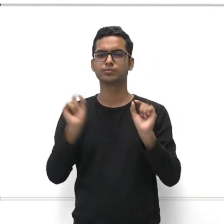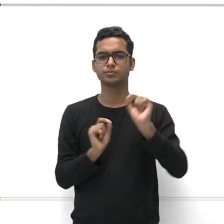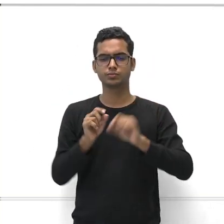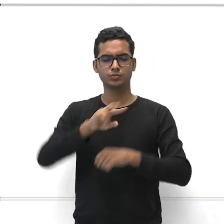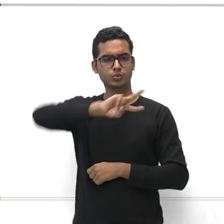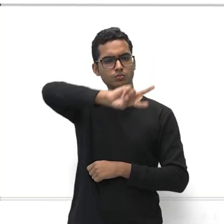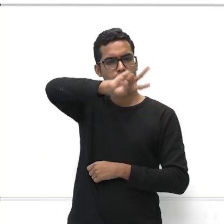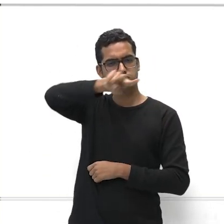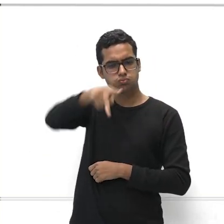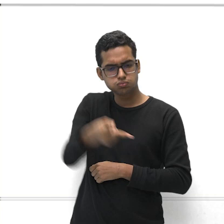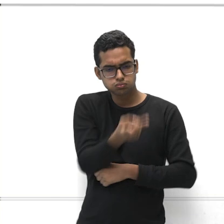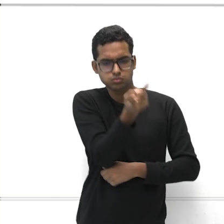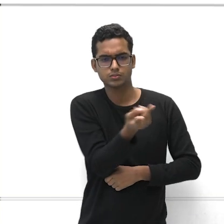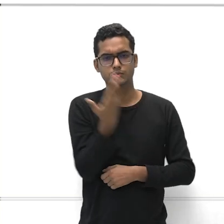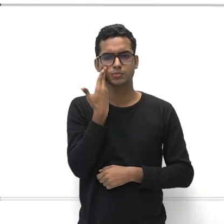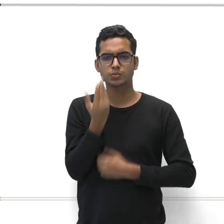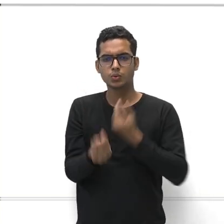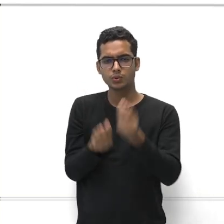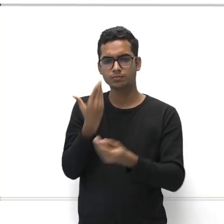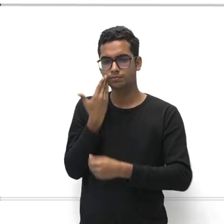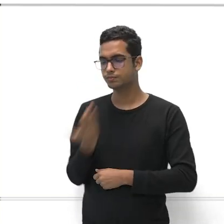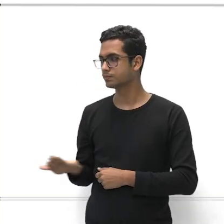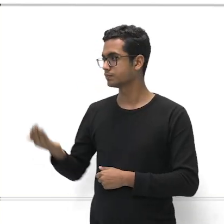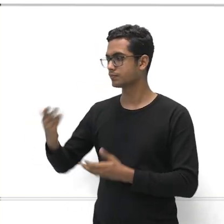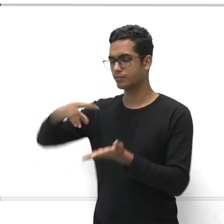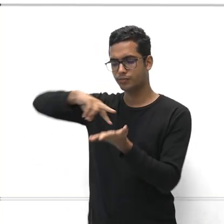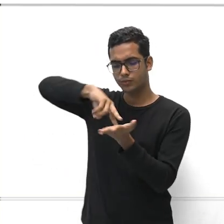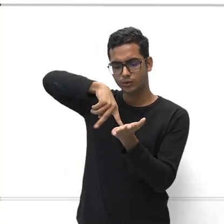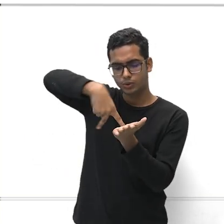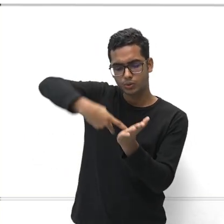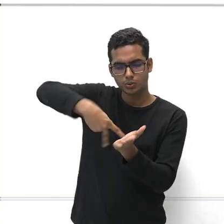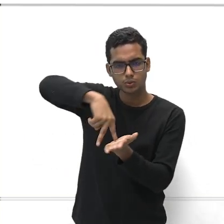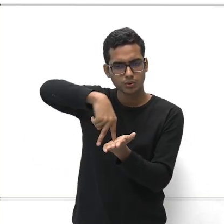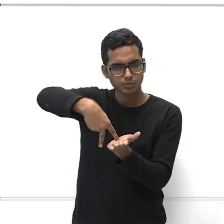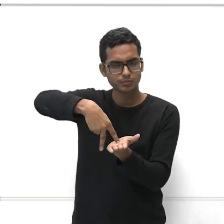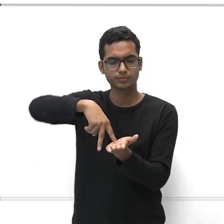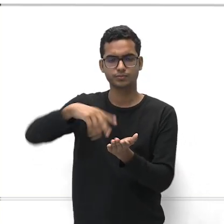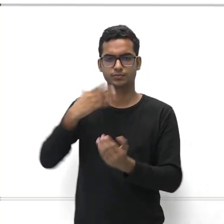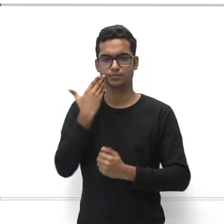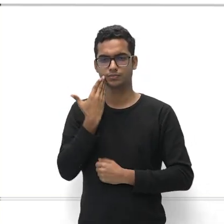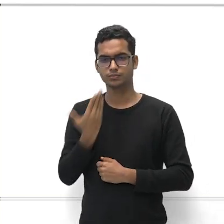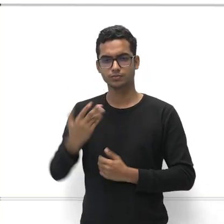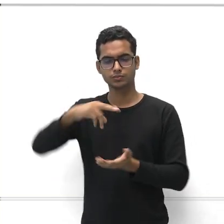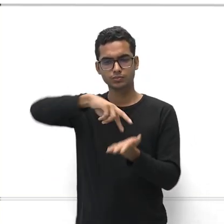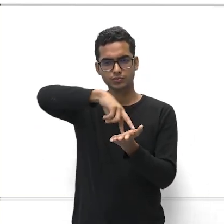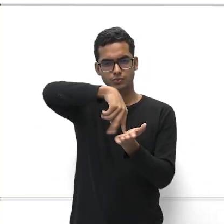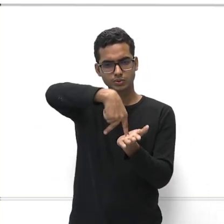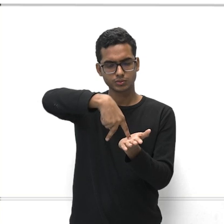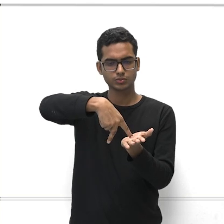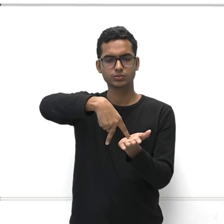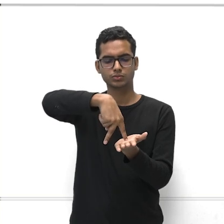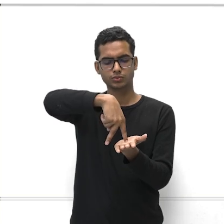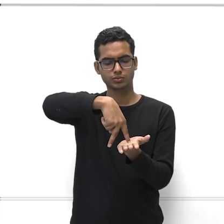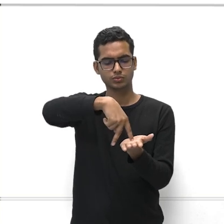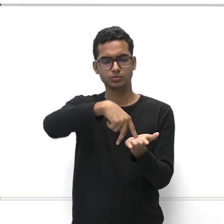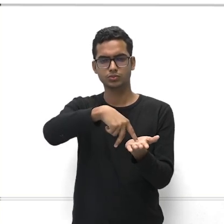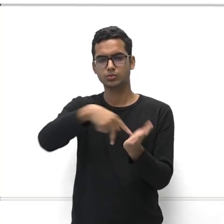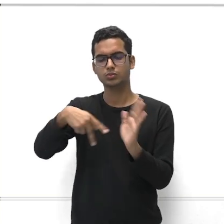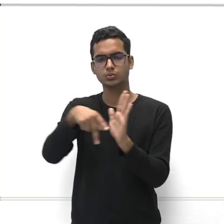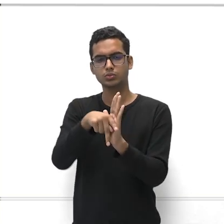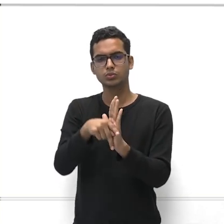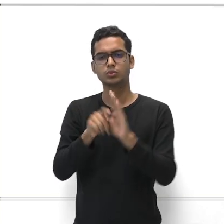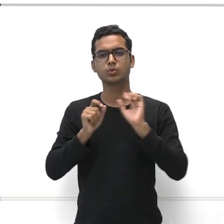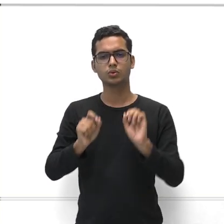de modo que a ponta seca fique no ponto A e a ponta com o